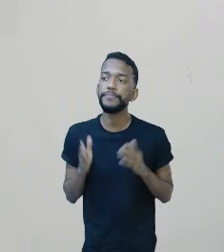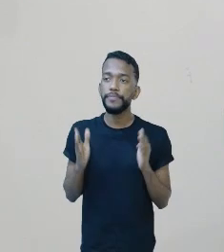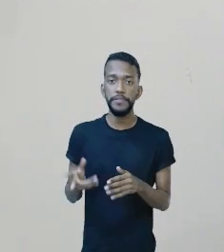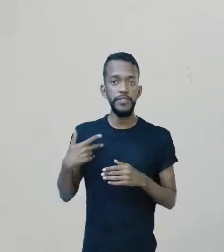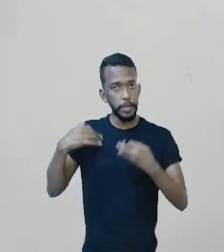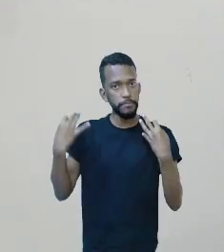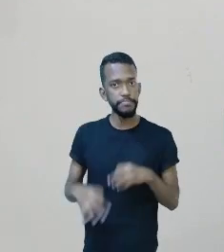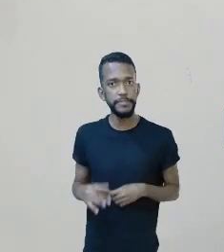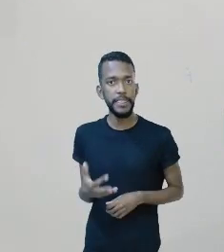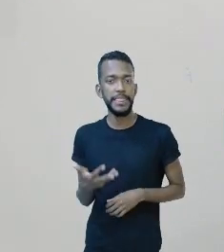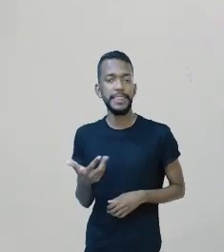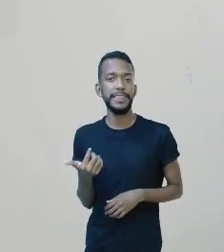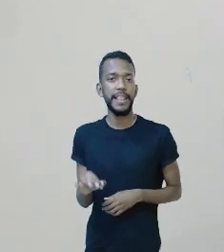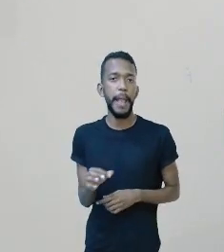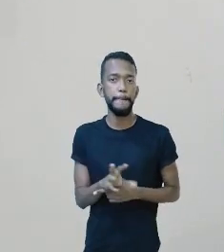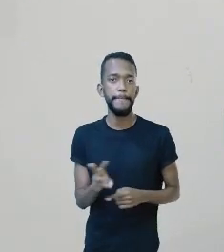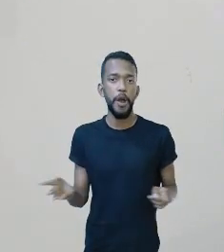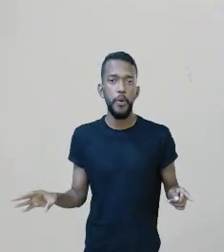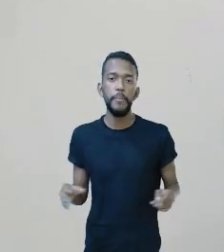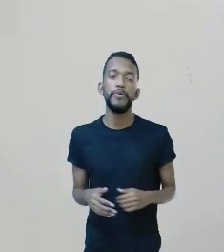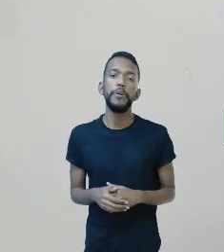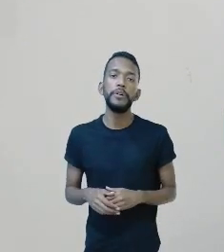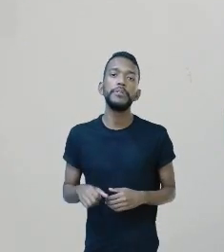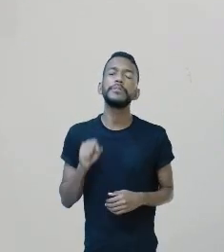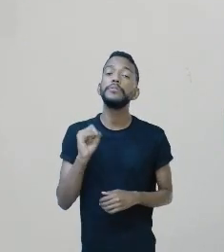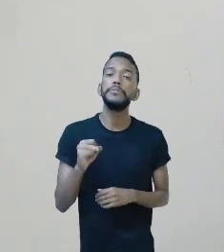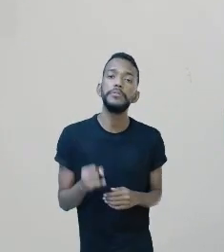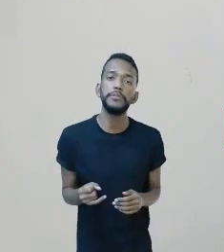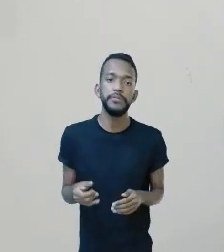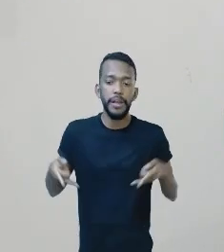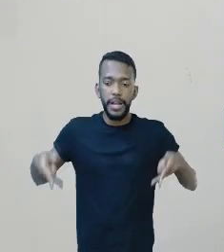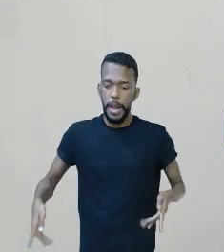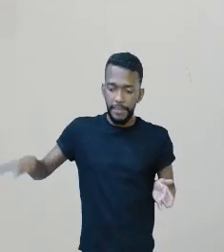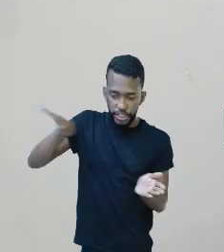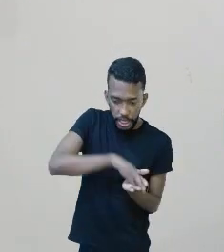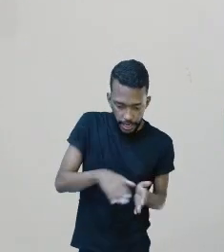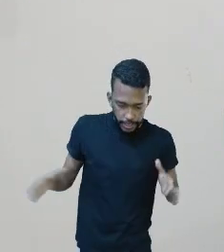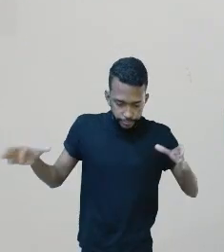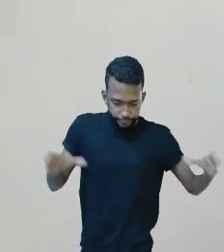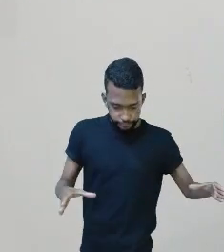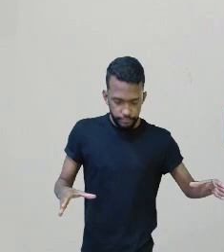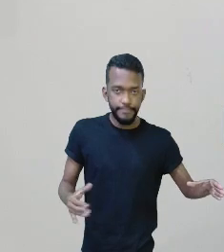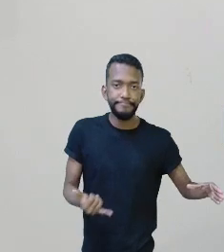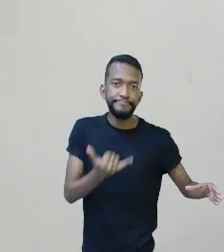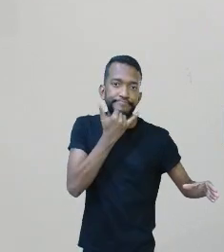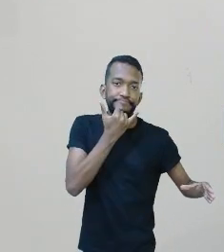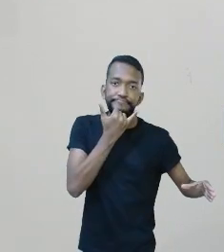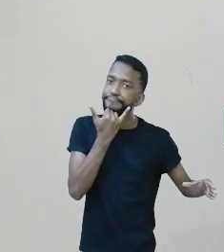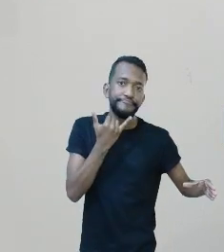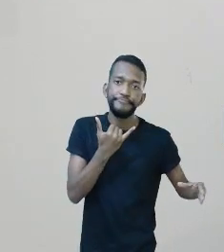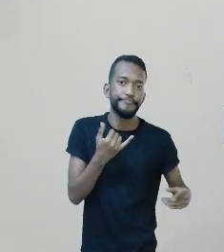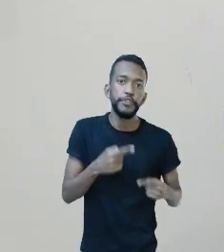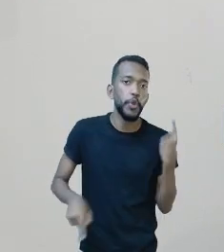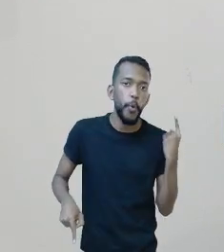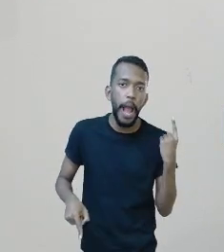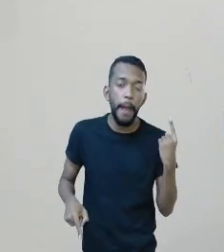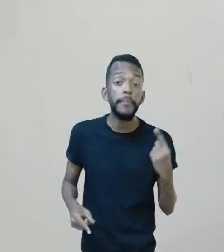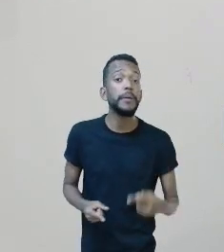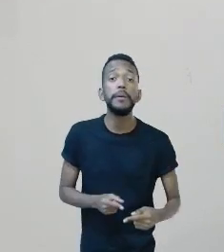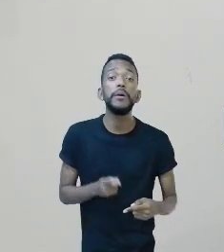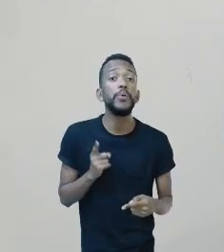que serão 10 palmos. De repente, quando a cama chega, não cabe. O que é que você acha que